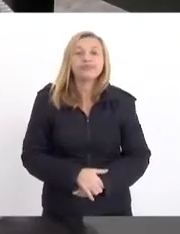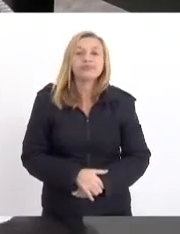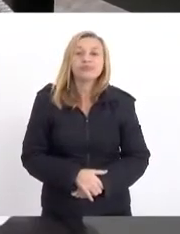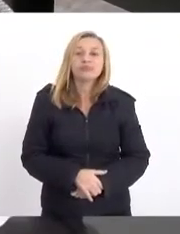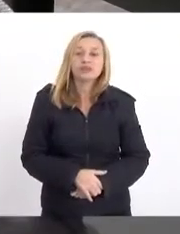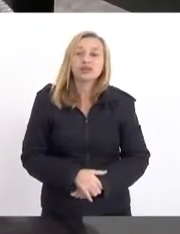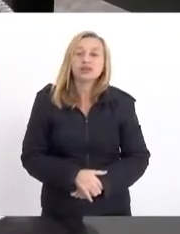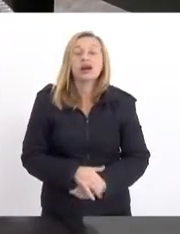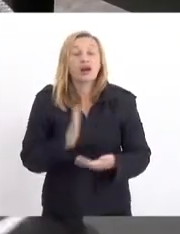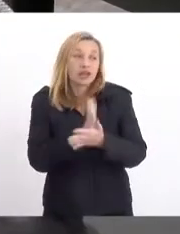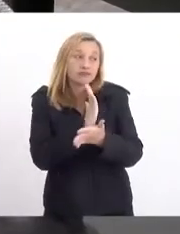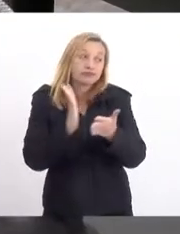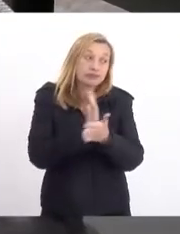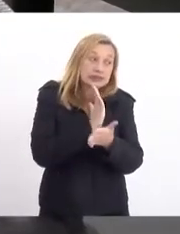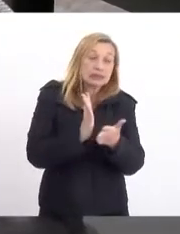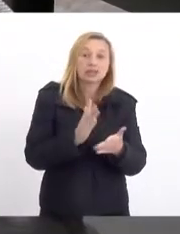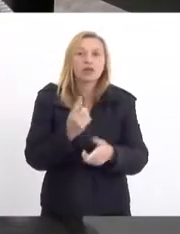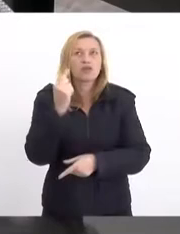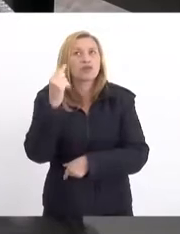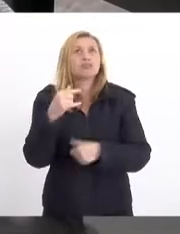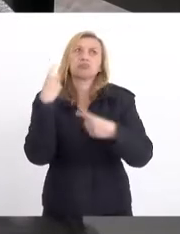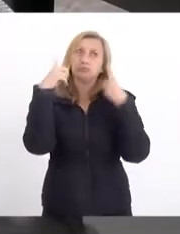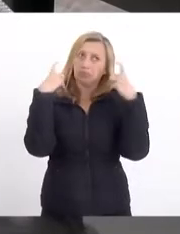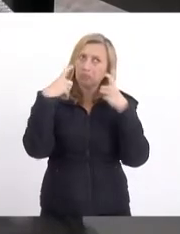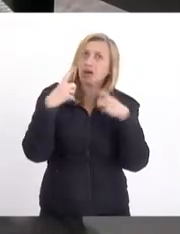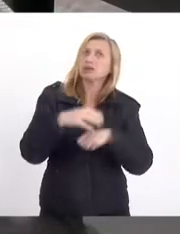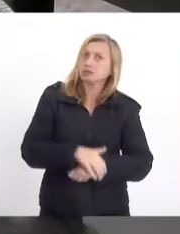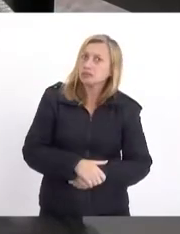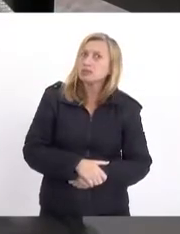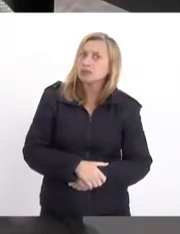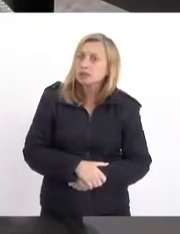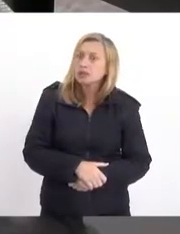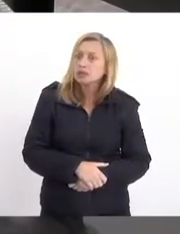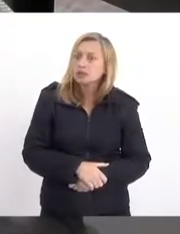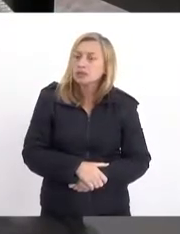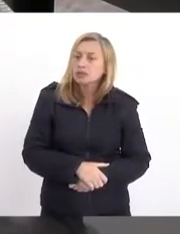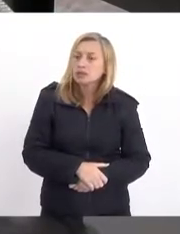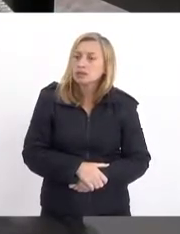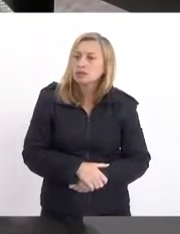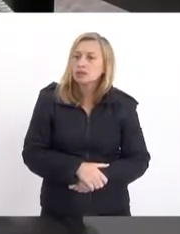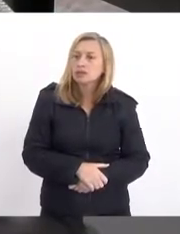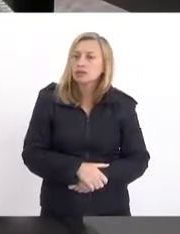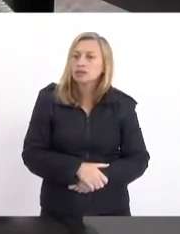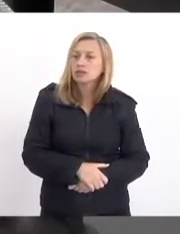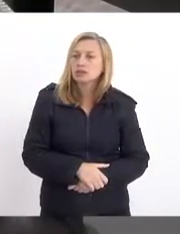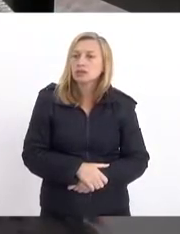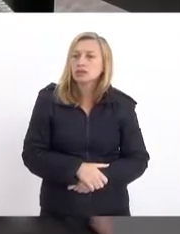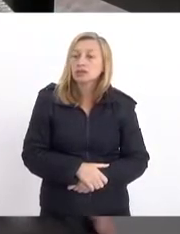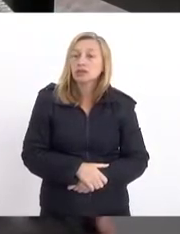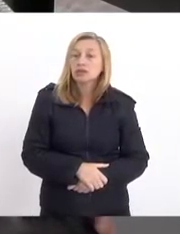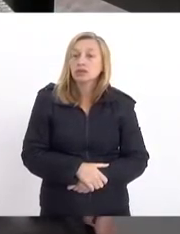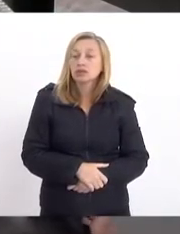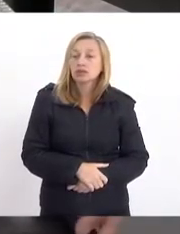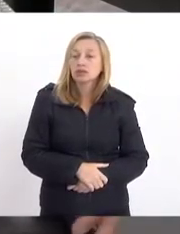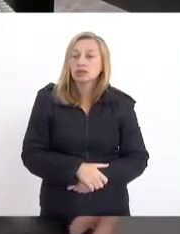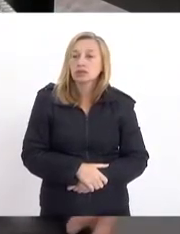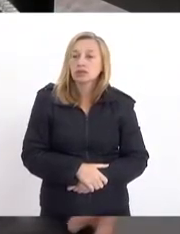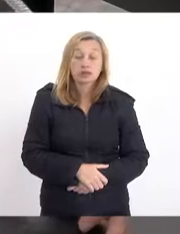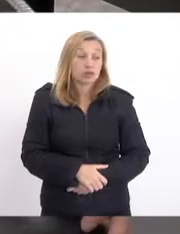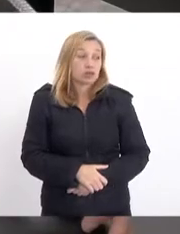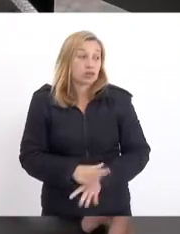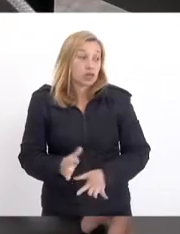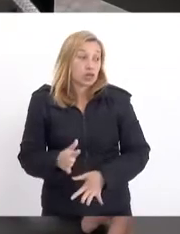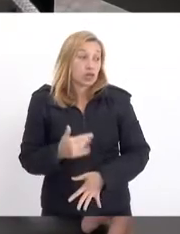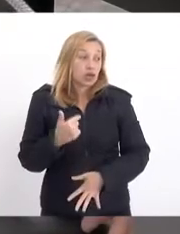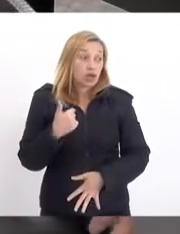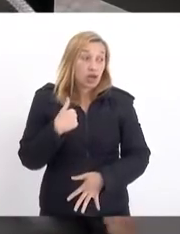às vezes, eu fico preocupado. Eu sou um frequentador, ainda não posso dizer